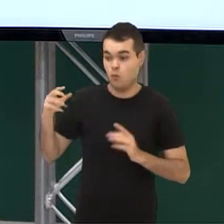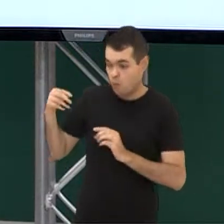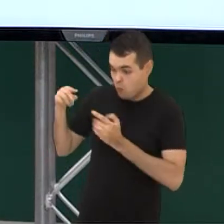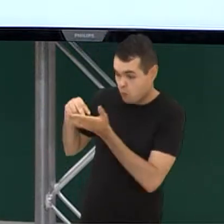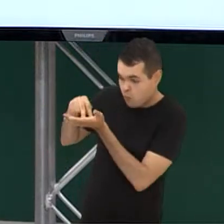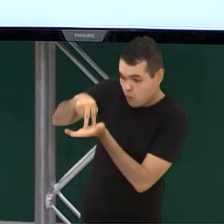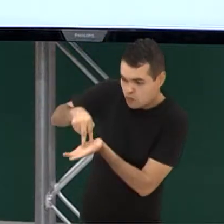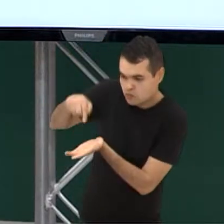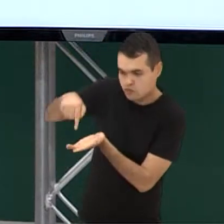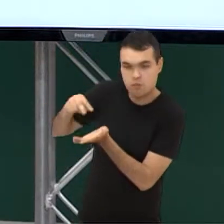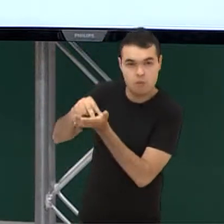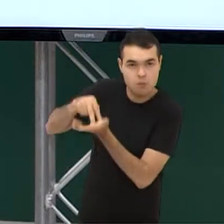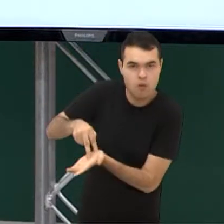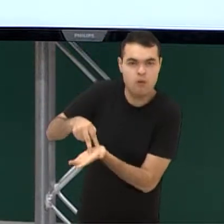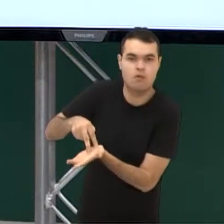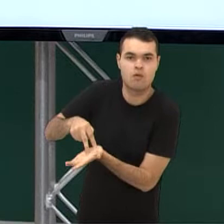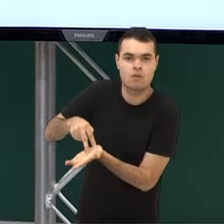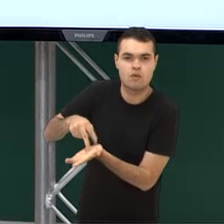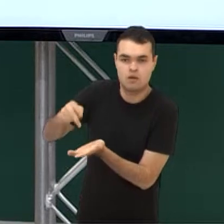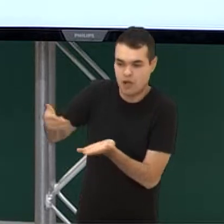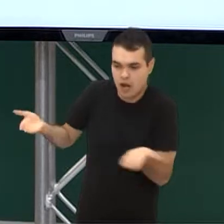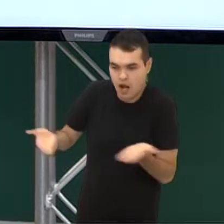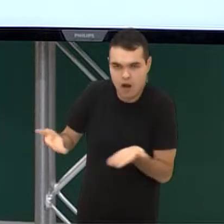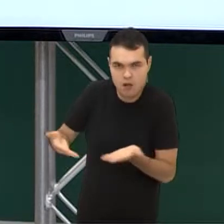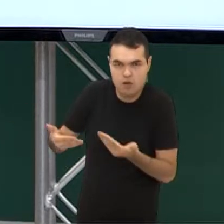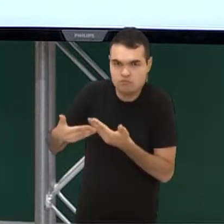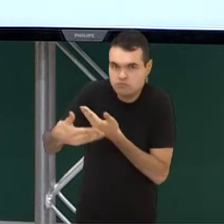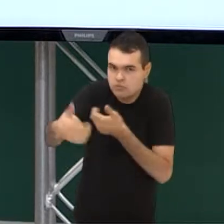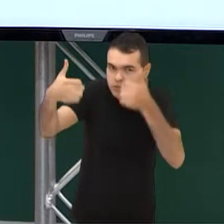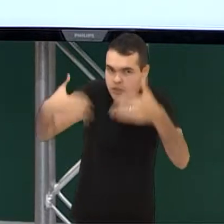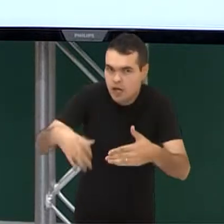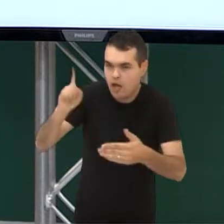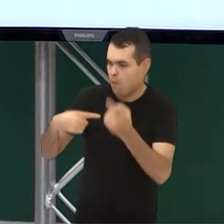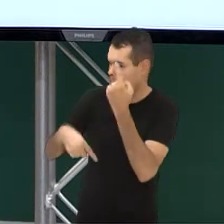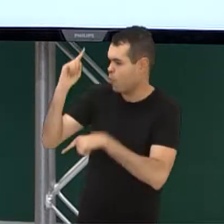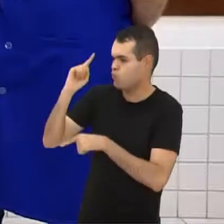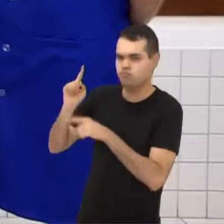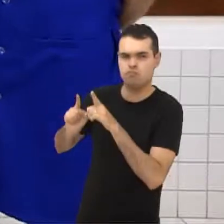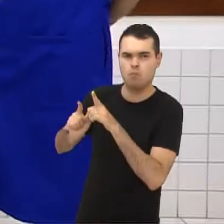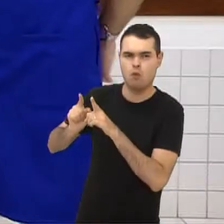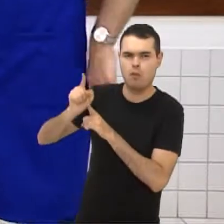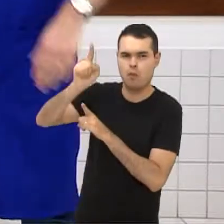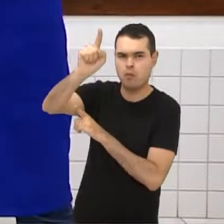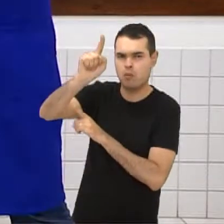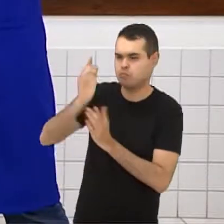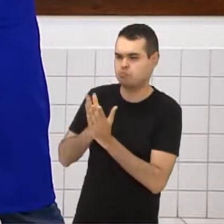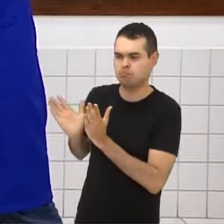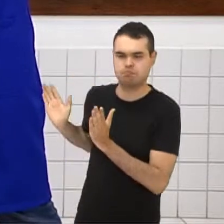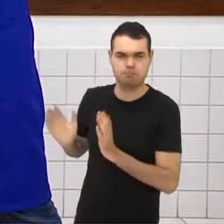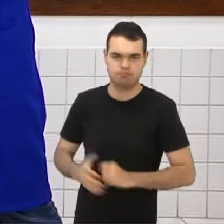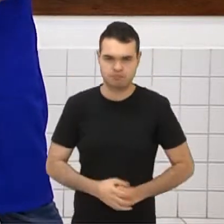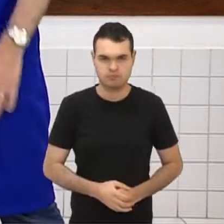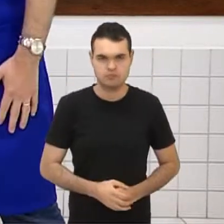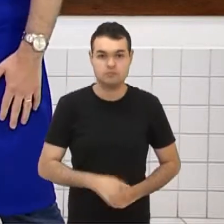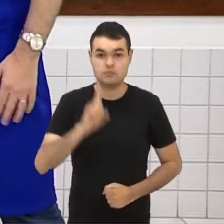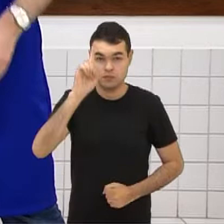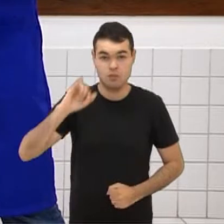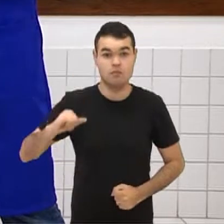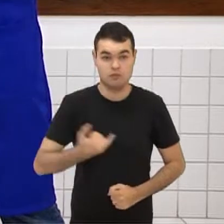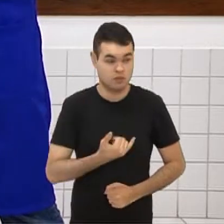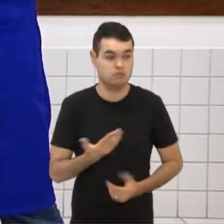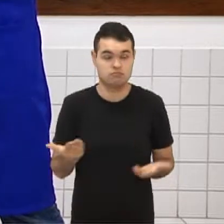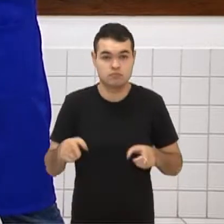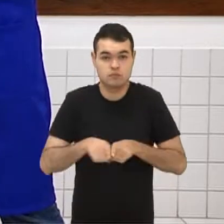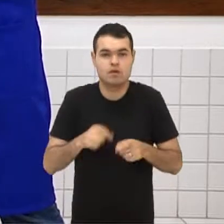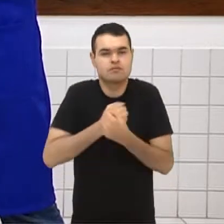vai pleitear agora, né, vai colocar para a gente, é a superação desses valores, não é, Fábio? Perfeito, perfeito. Professor Robson, vamos aproveitar e mandar um abraço